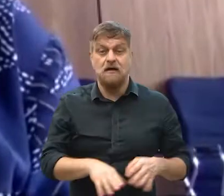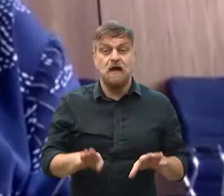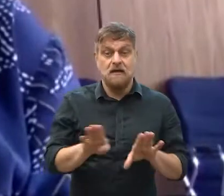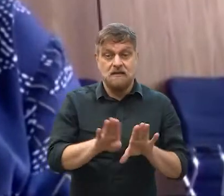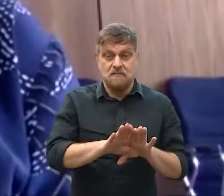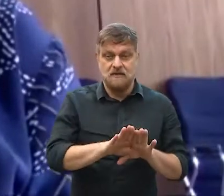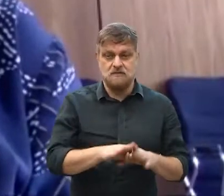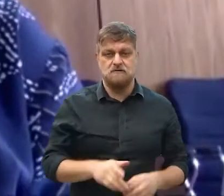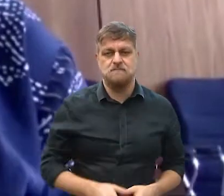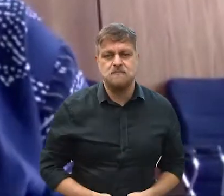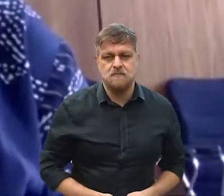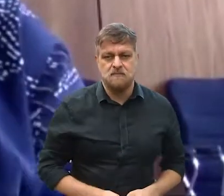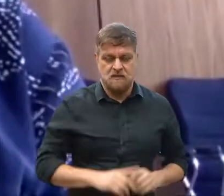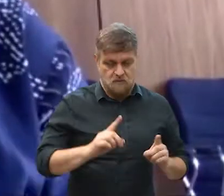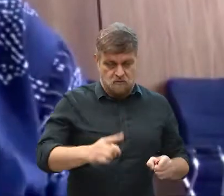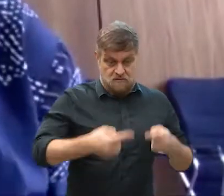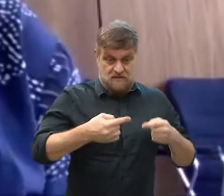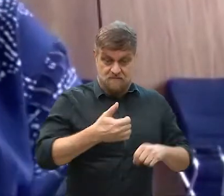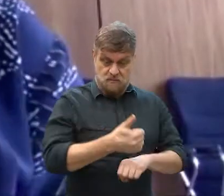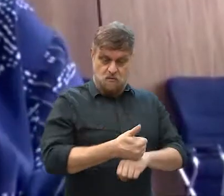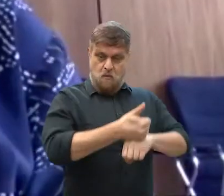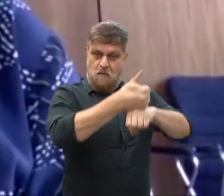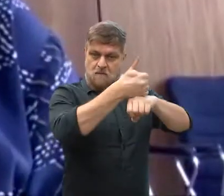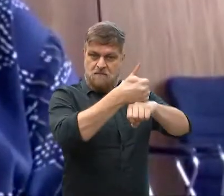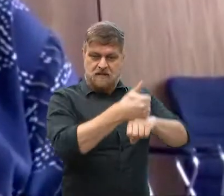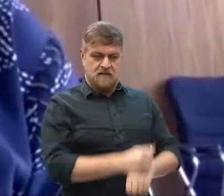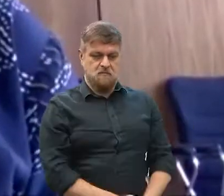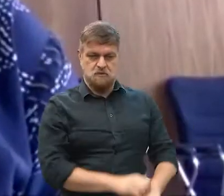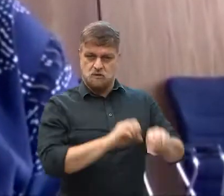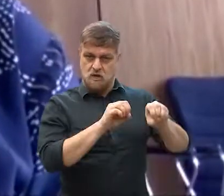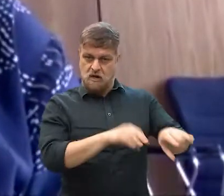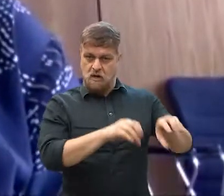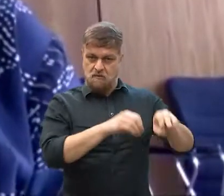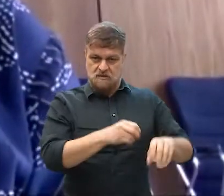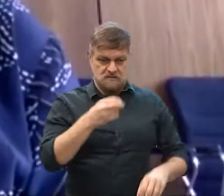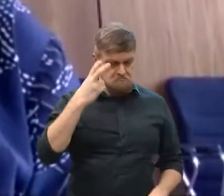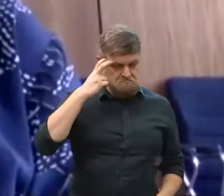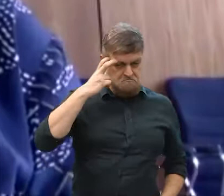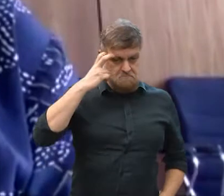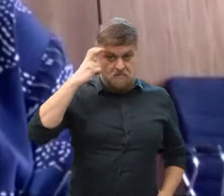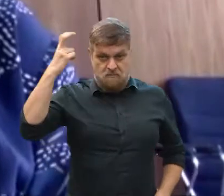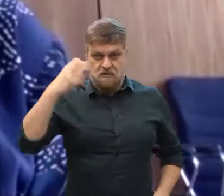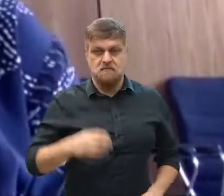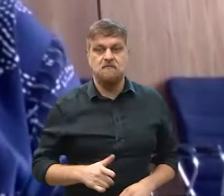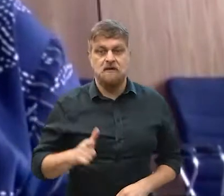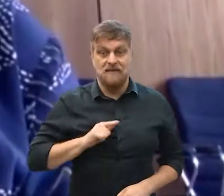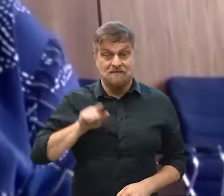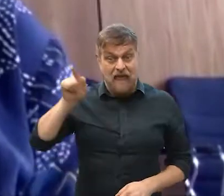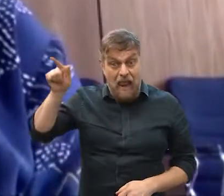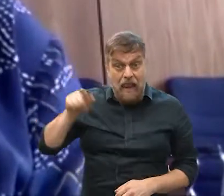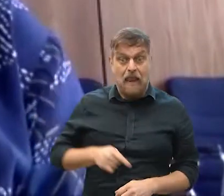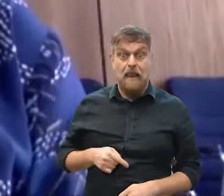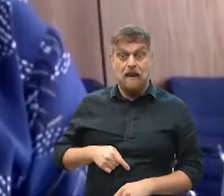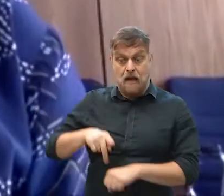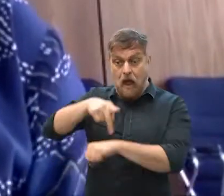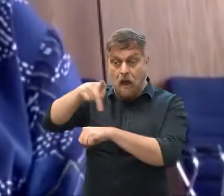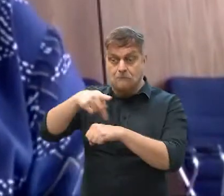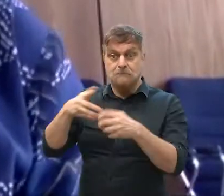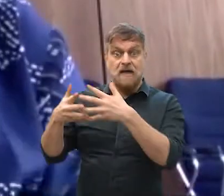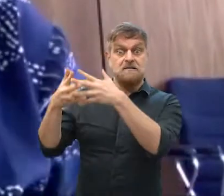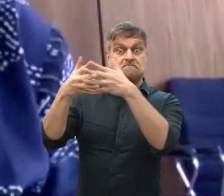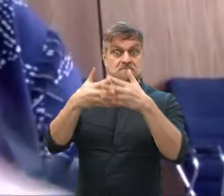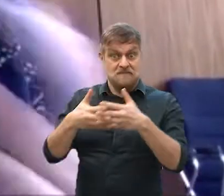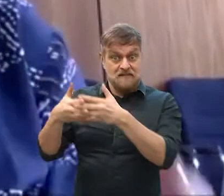também ter recebido o desafio do prêmio da aprendizagem criativa do MIT, organizado lá por Boston. Então, eu